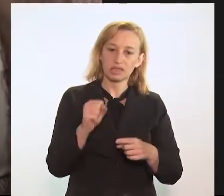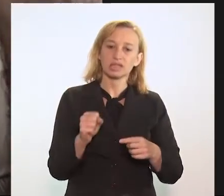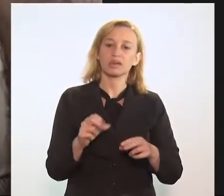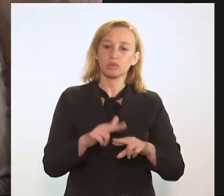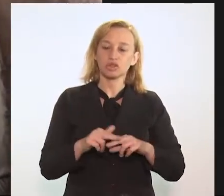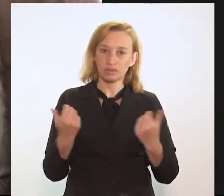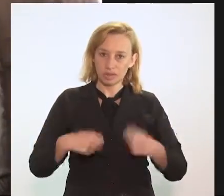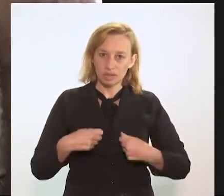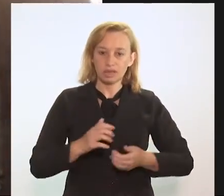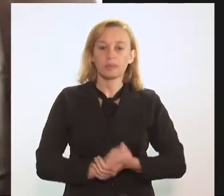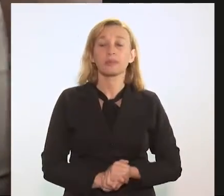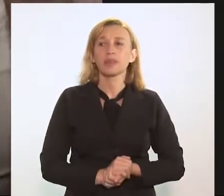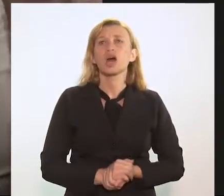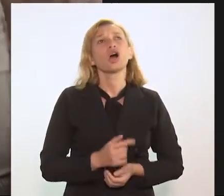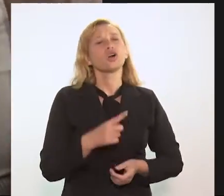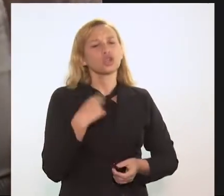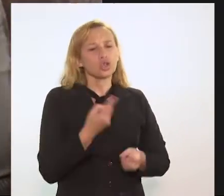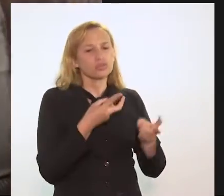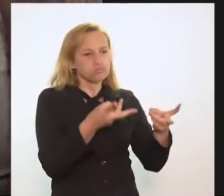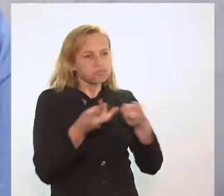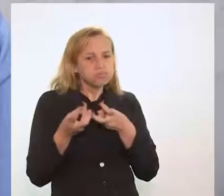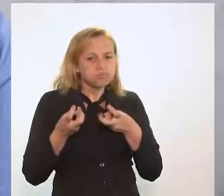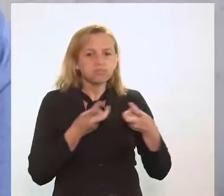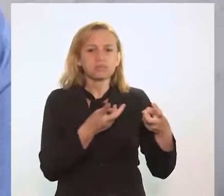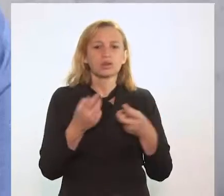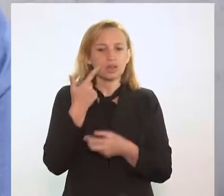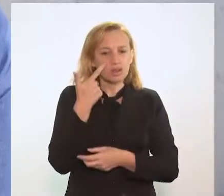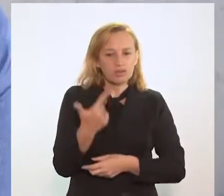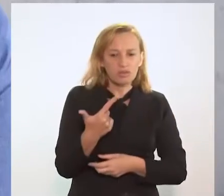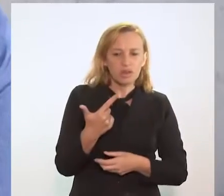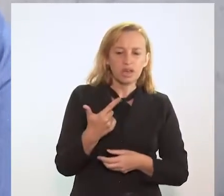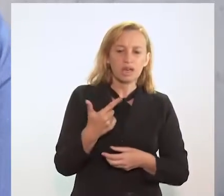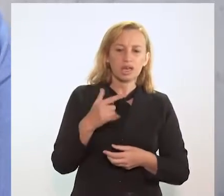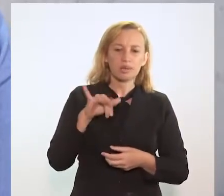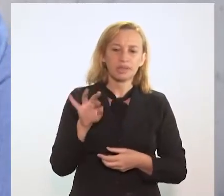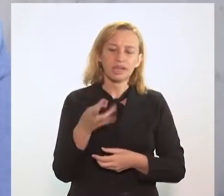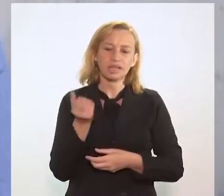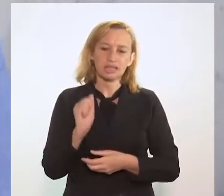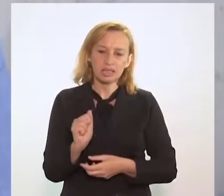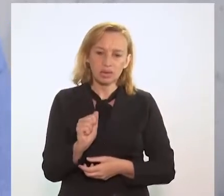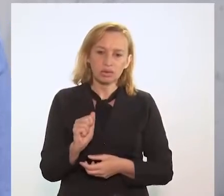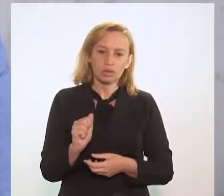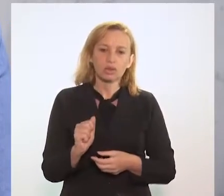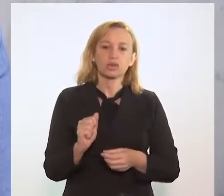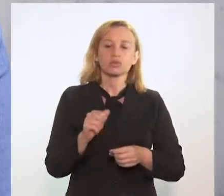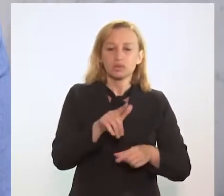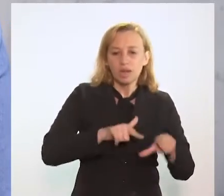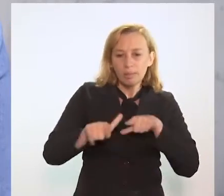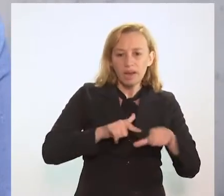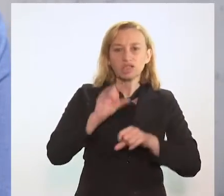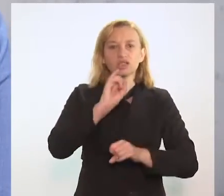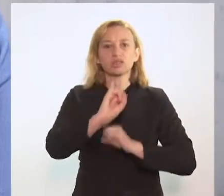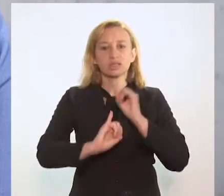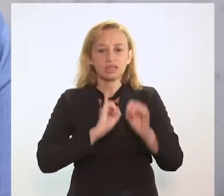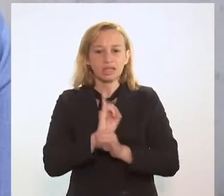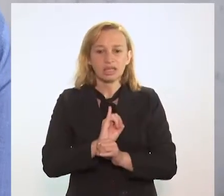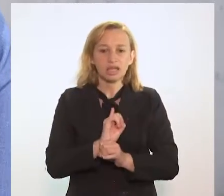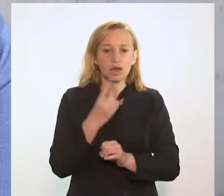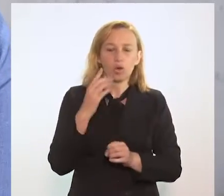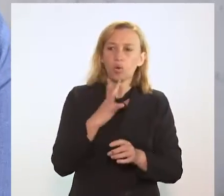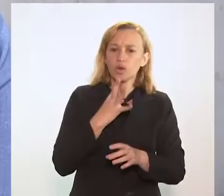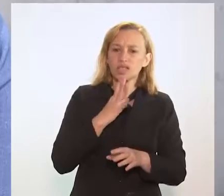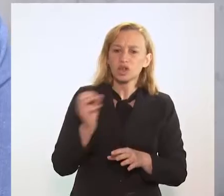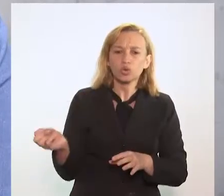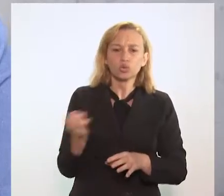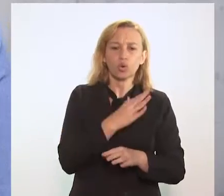preconceitos passados por conta dessa necessidade. Uma das coisas que a gente percebe, né, quando a gente vê a migração para o mercado digital,